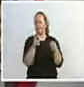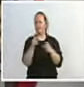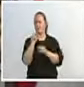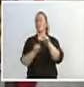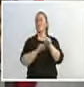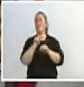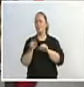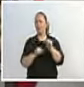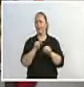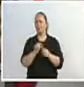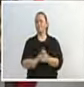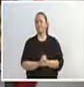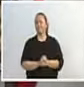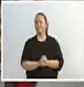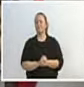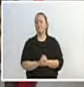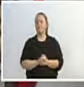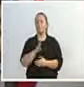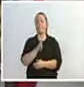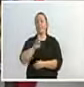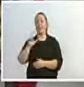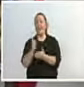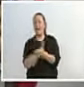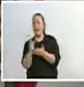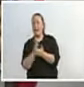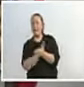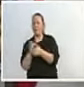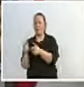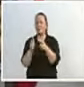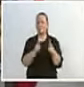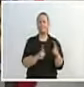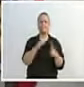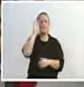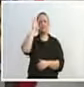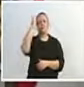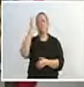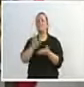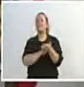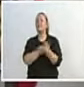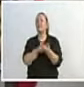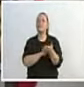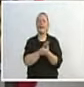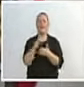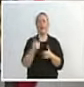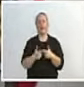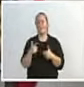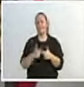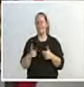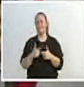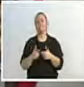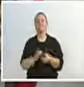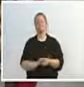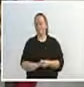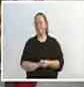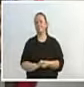a instituição em Blumenau de algumas estruturas na área da saúde que não resolveram os problemas. Figueiredo, criaram as